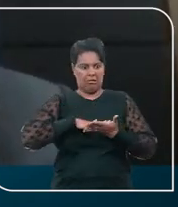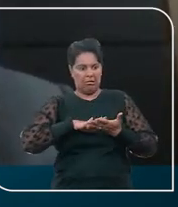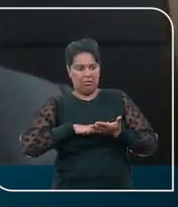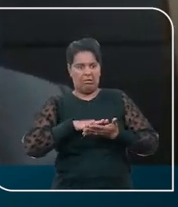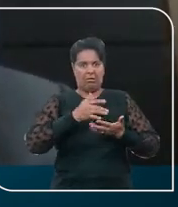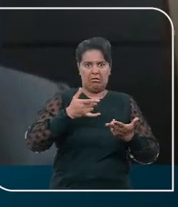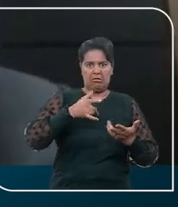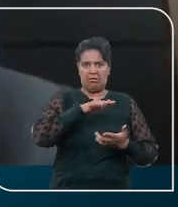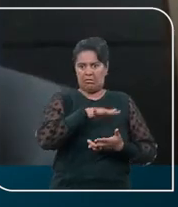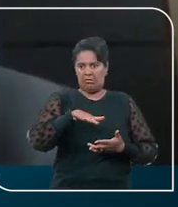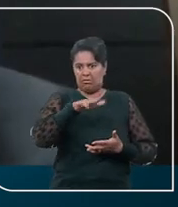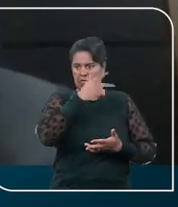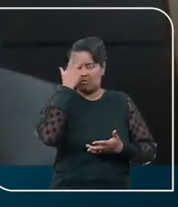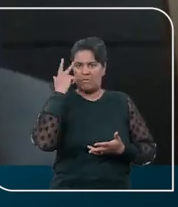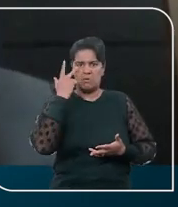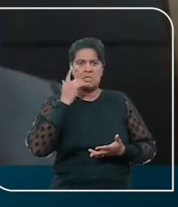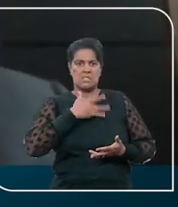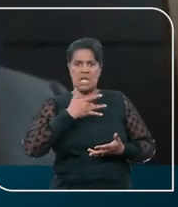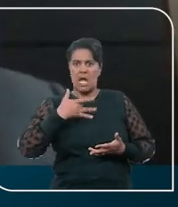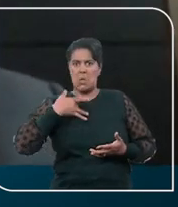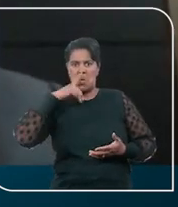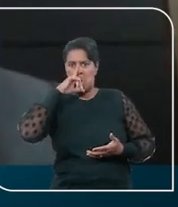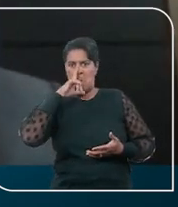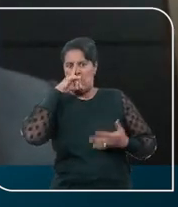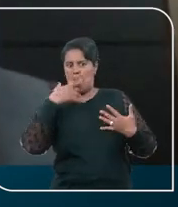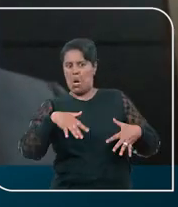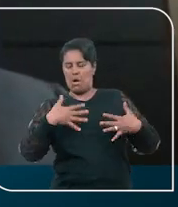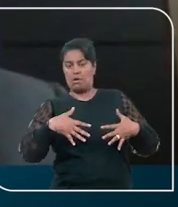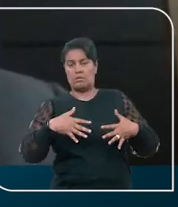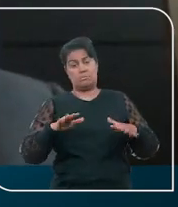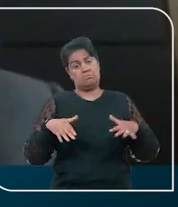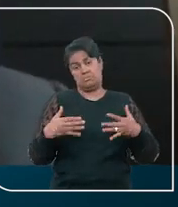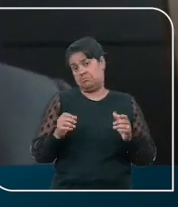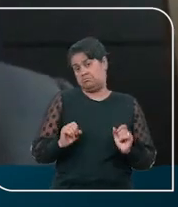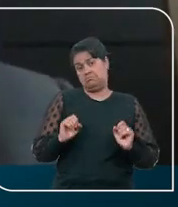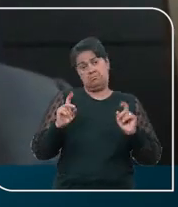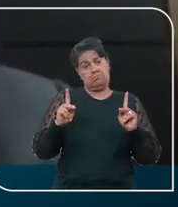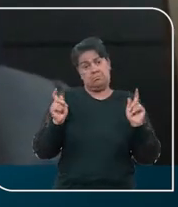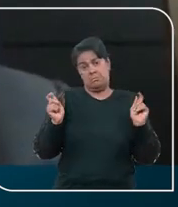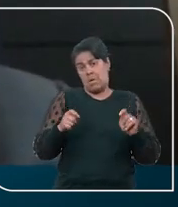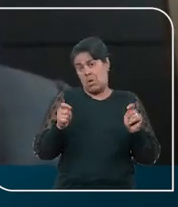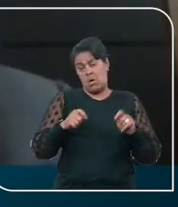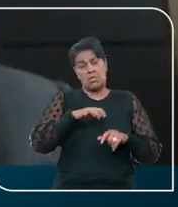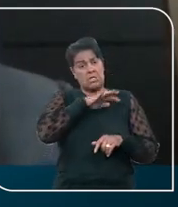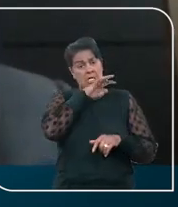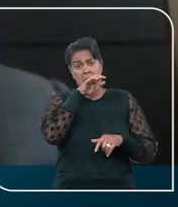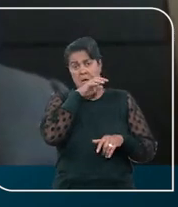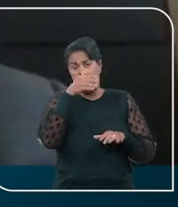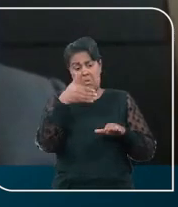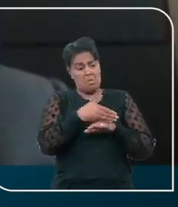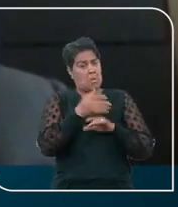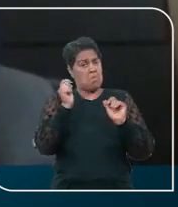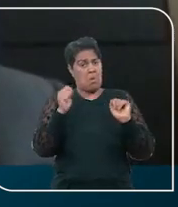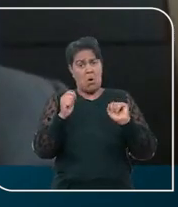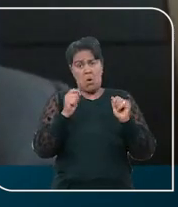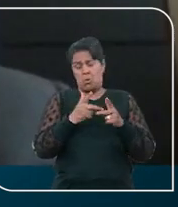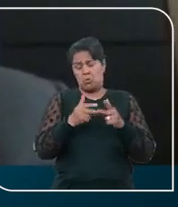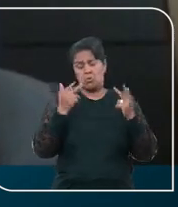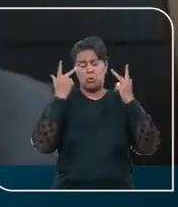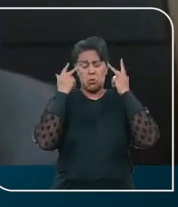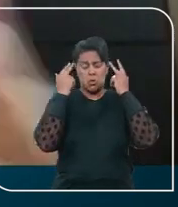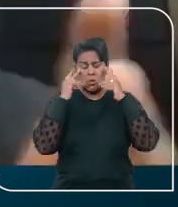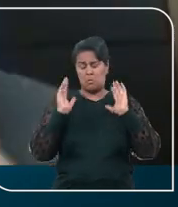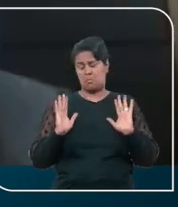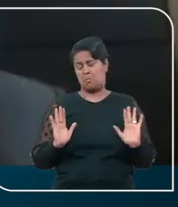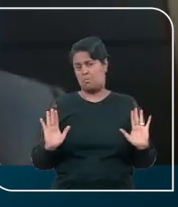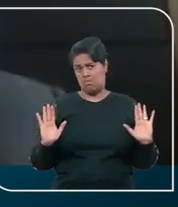a saúde dos outros condôminos, não há nada que impeça que ele possa estar dentro de uma unidade. E aí